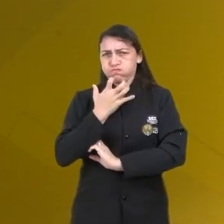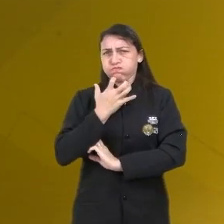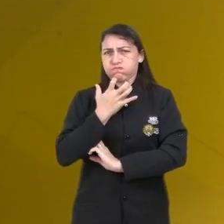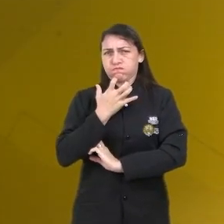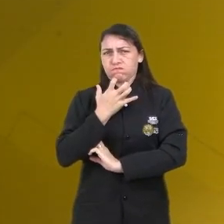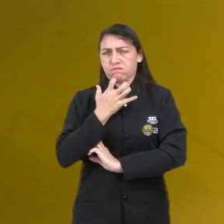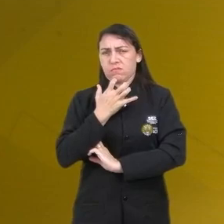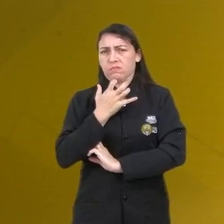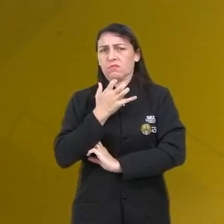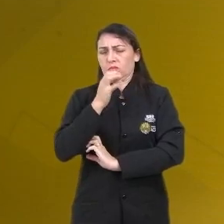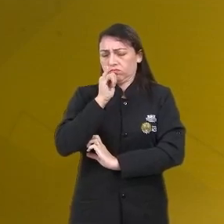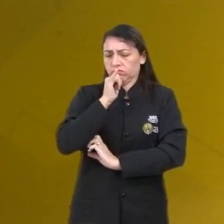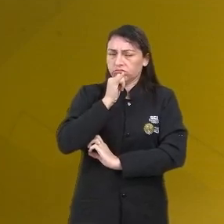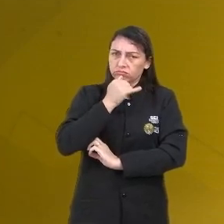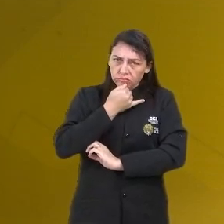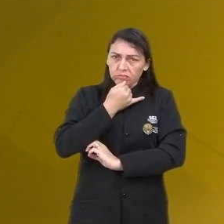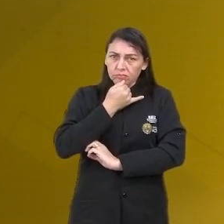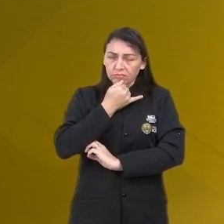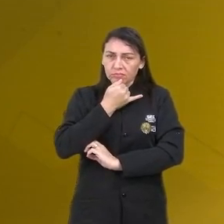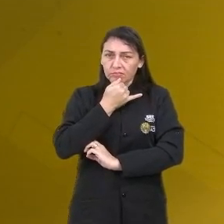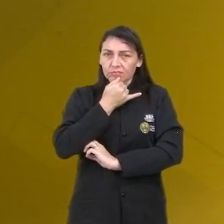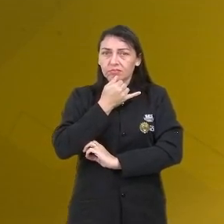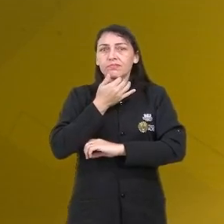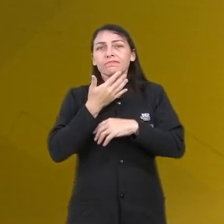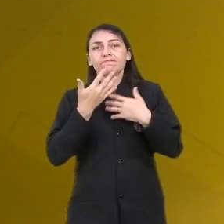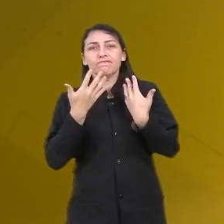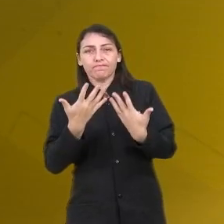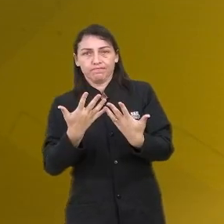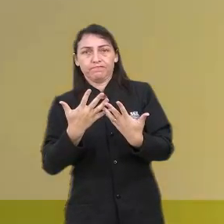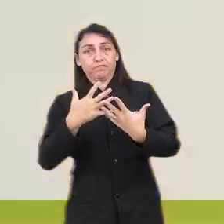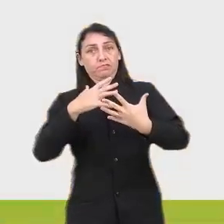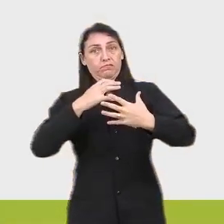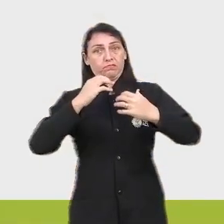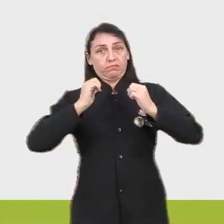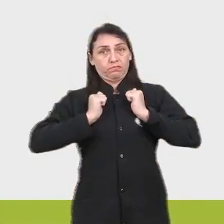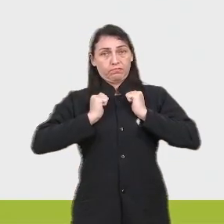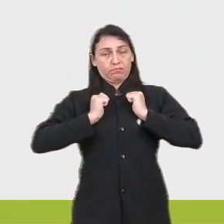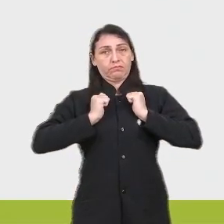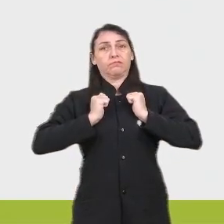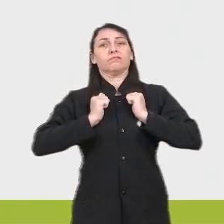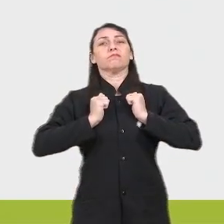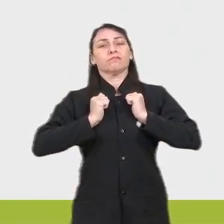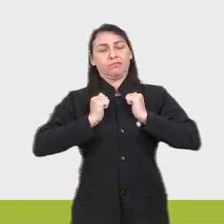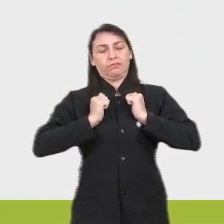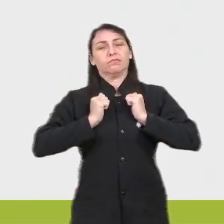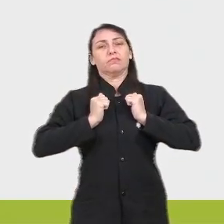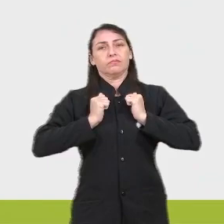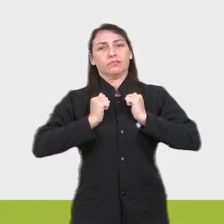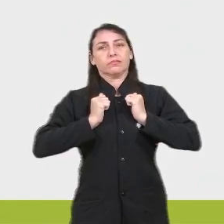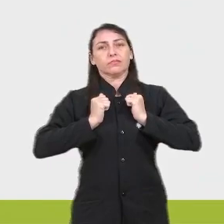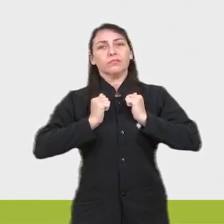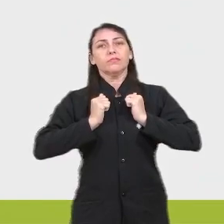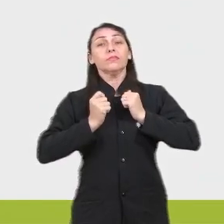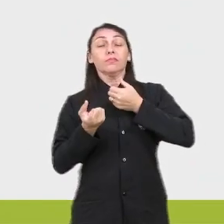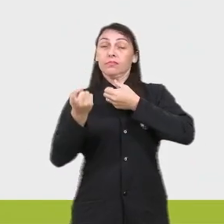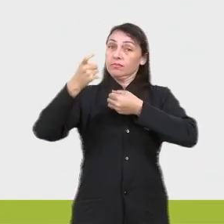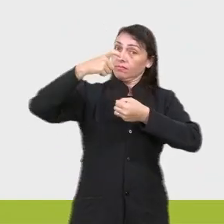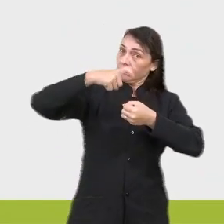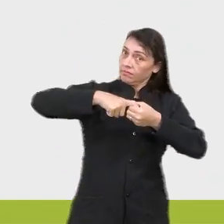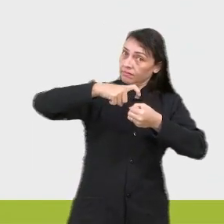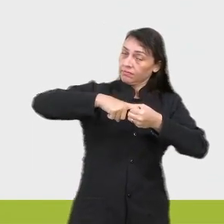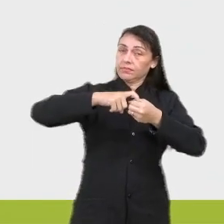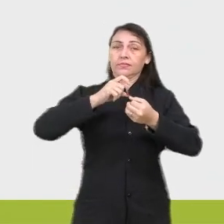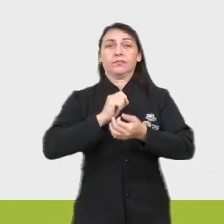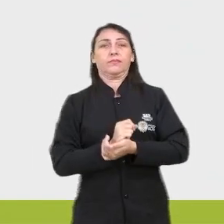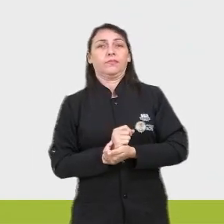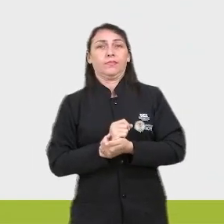de mala leche. Estar de mala leche. Ou seja, estar de mau humor. Então, retornando mais uma